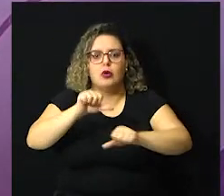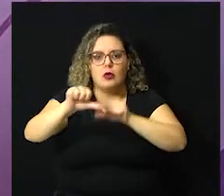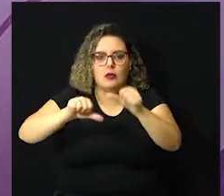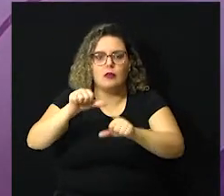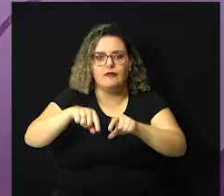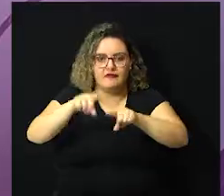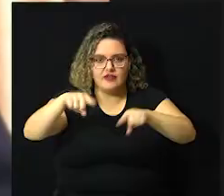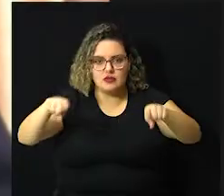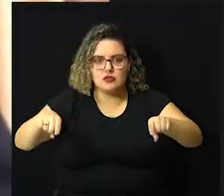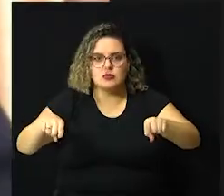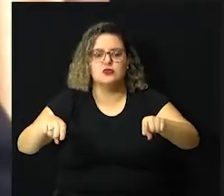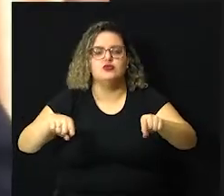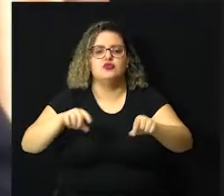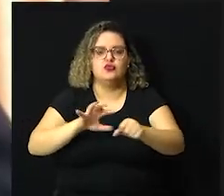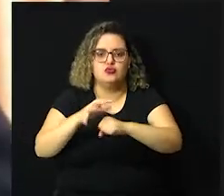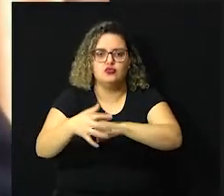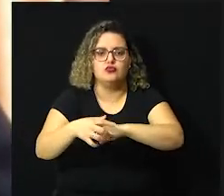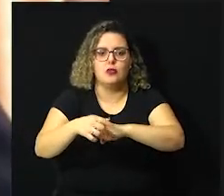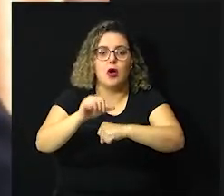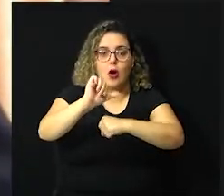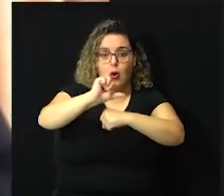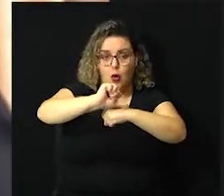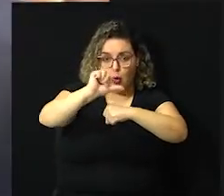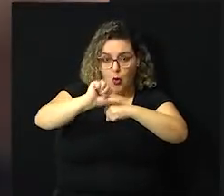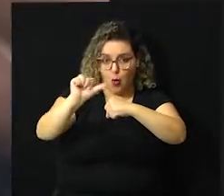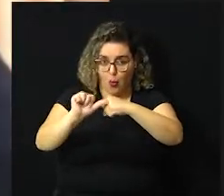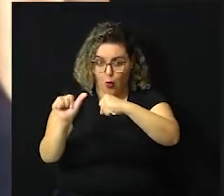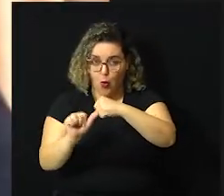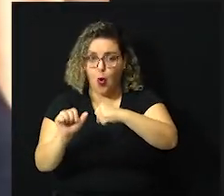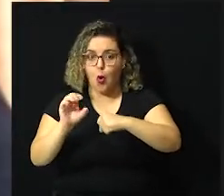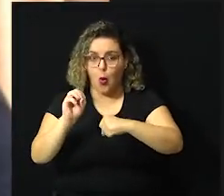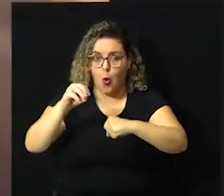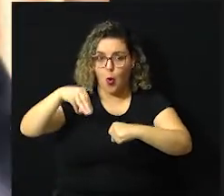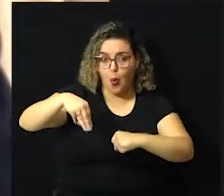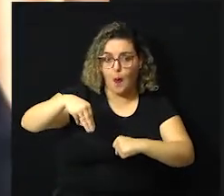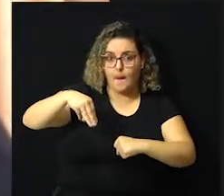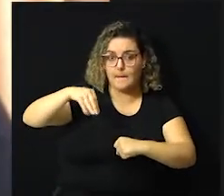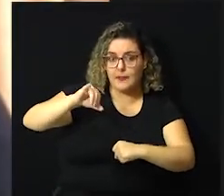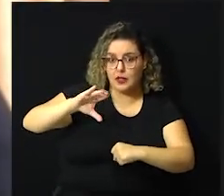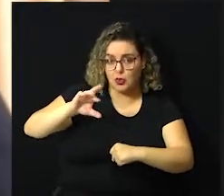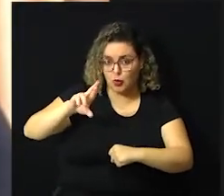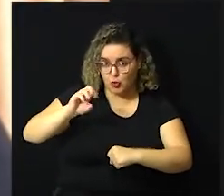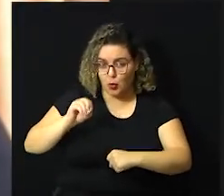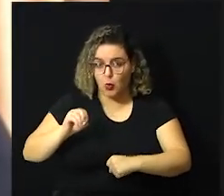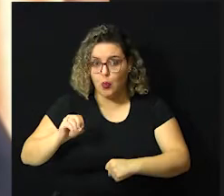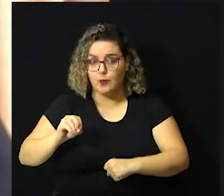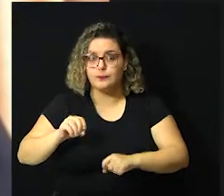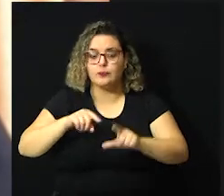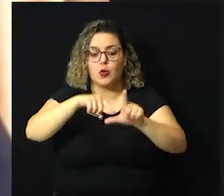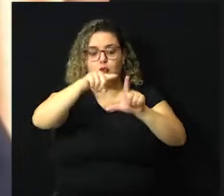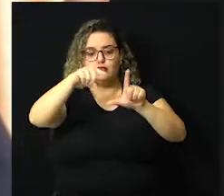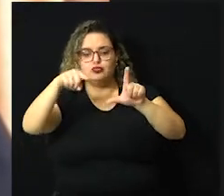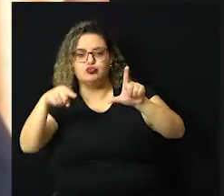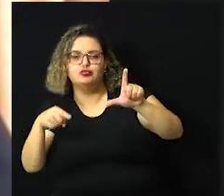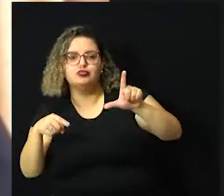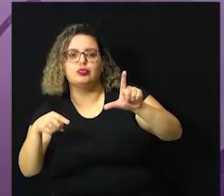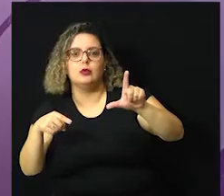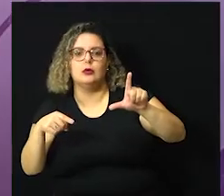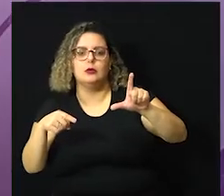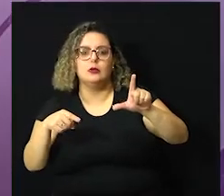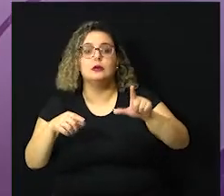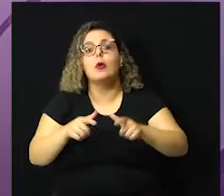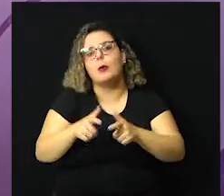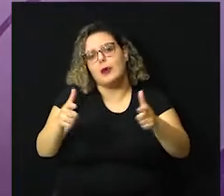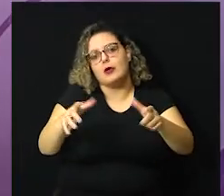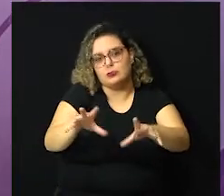Não fosse essa realidade, talvez nós tivéssemos mais descendentes ainda na curva do número de casos. Doutor, o que se vê